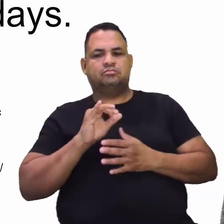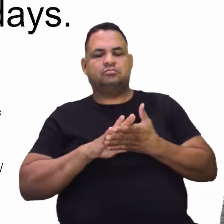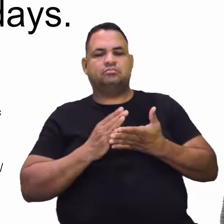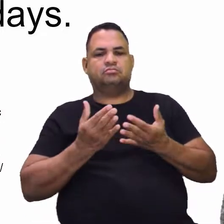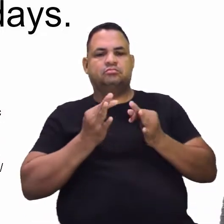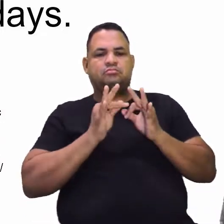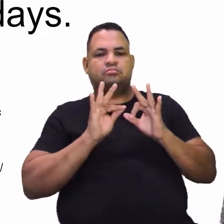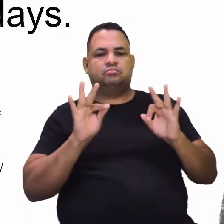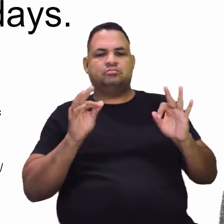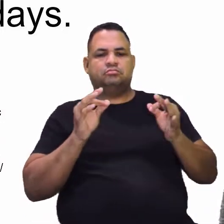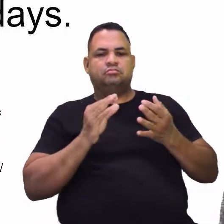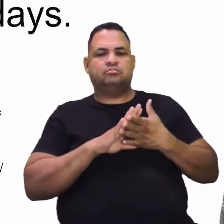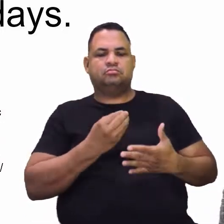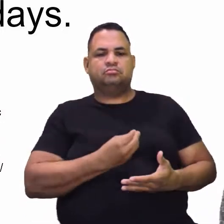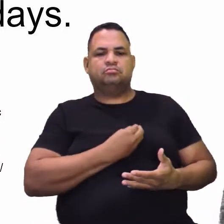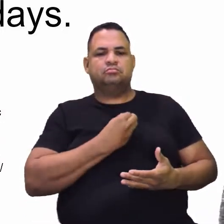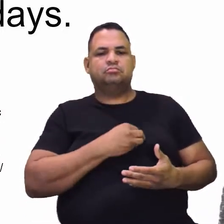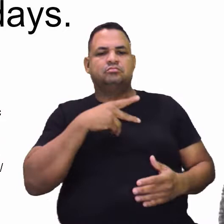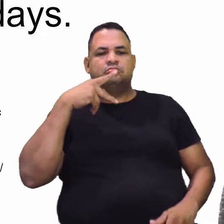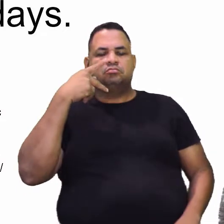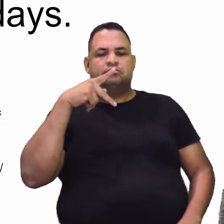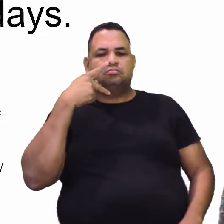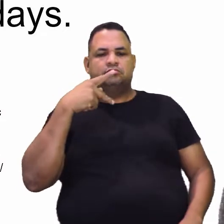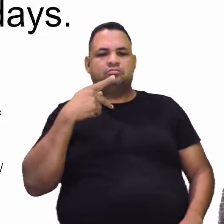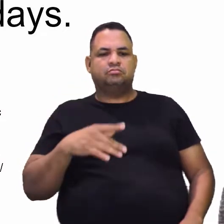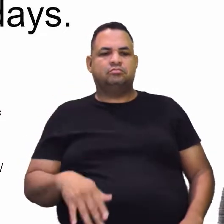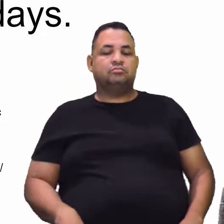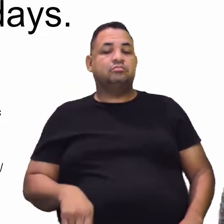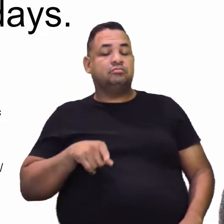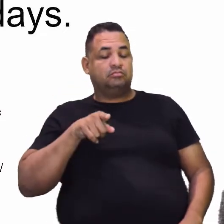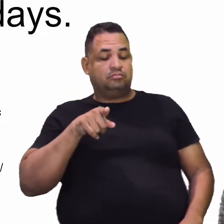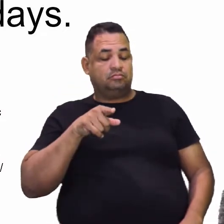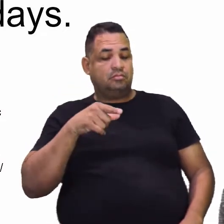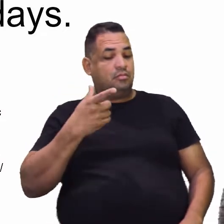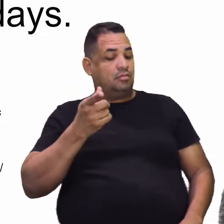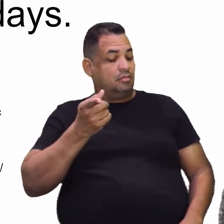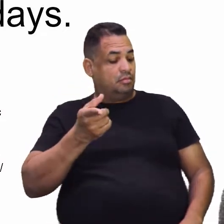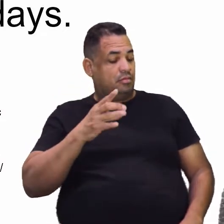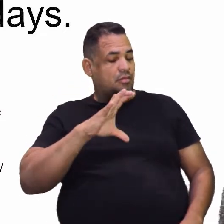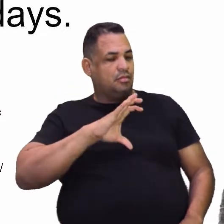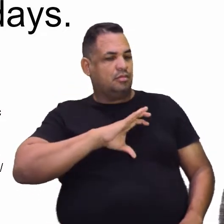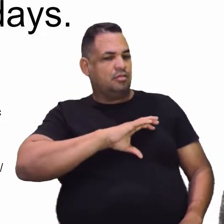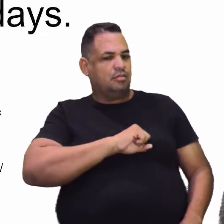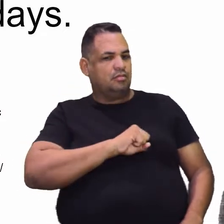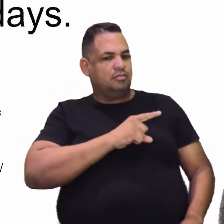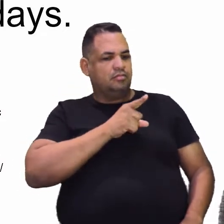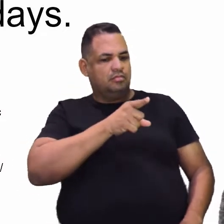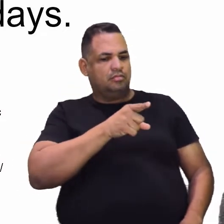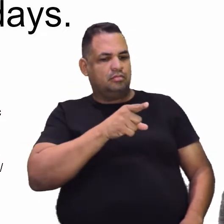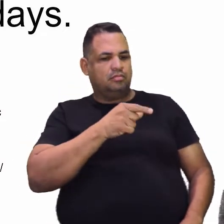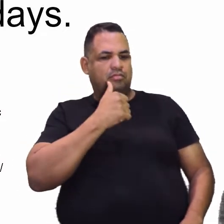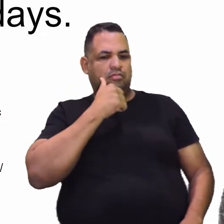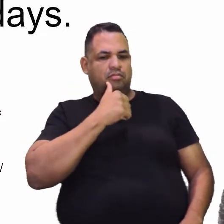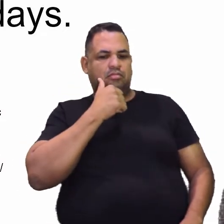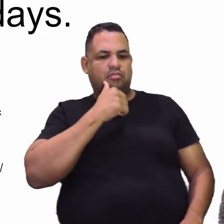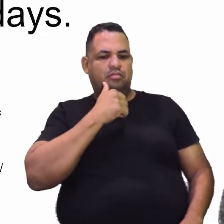meu simple present, eu vou falar eu amo você, ele ama